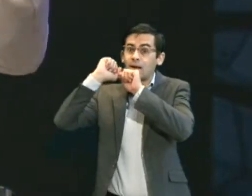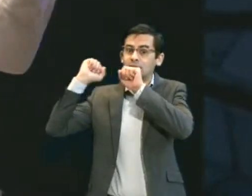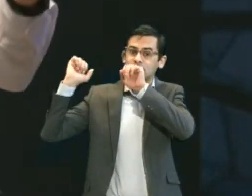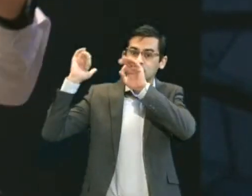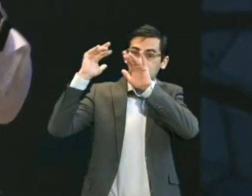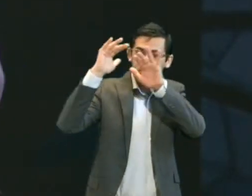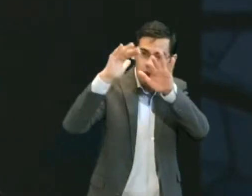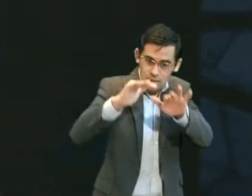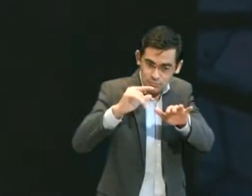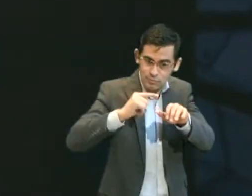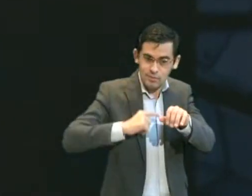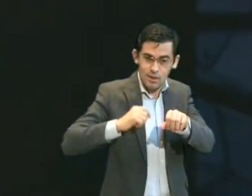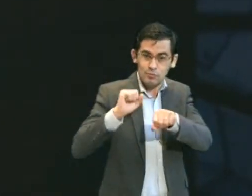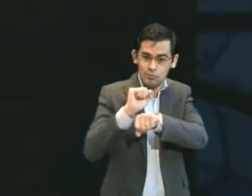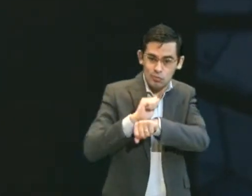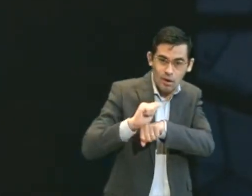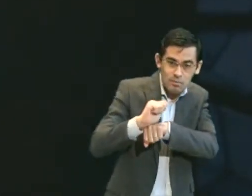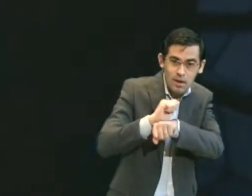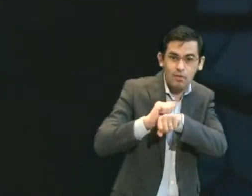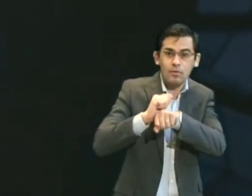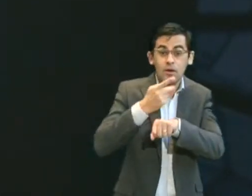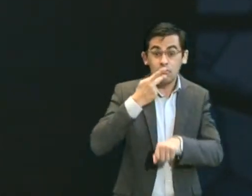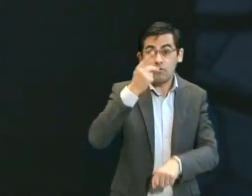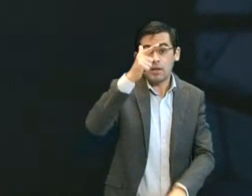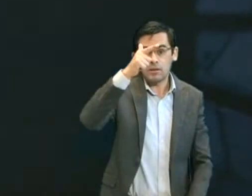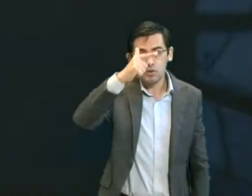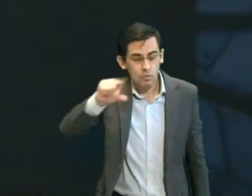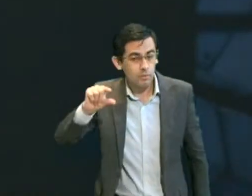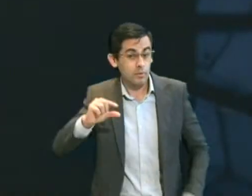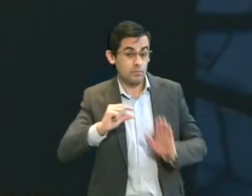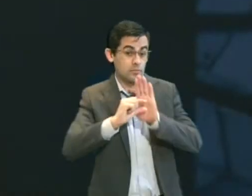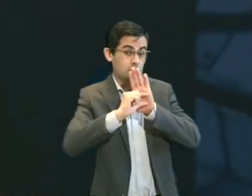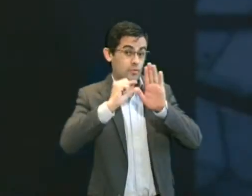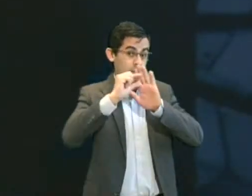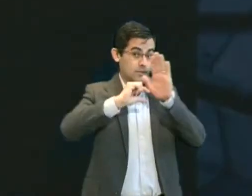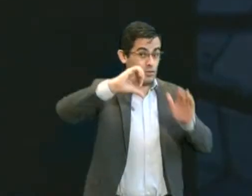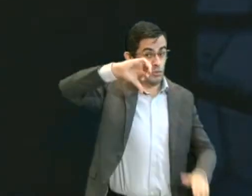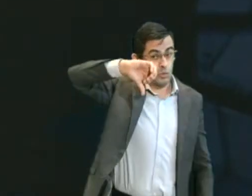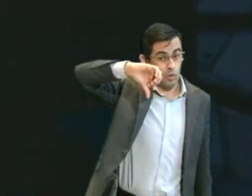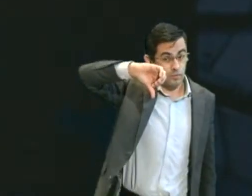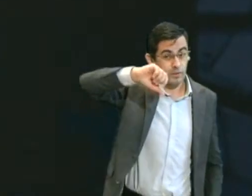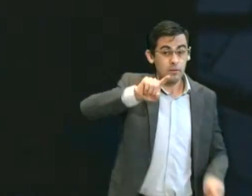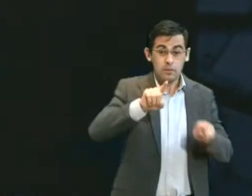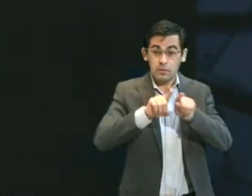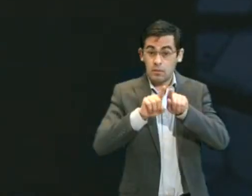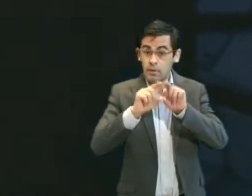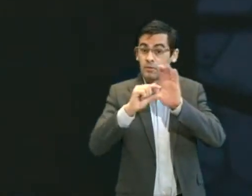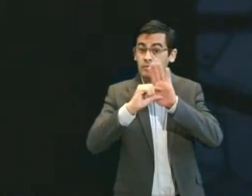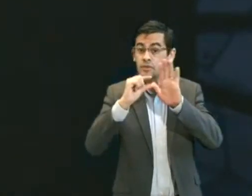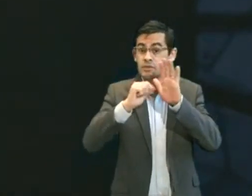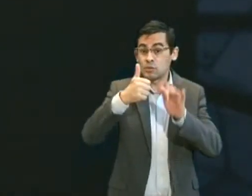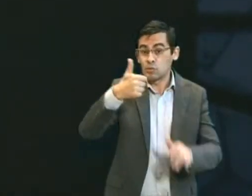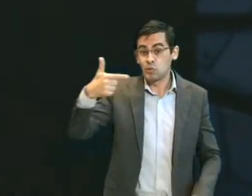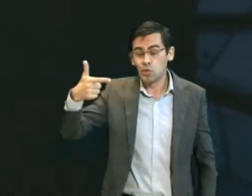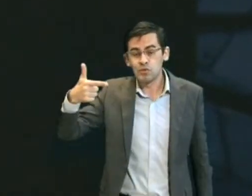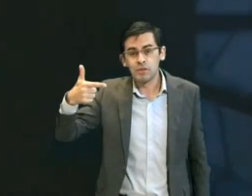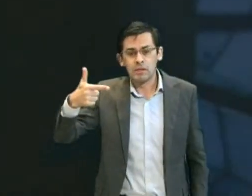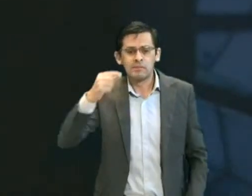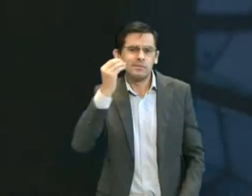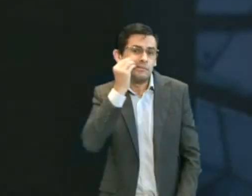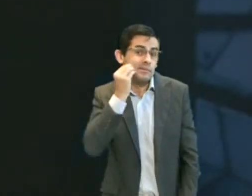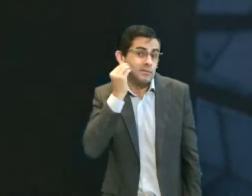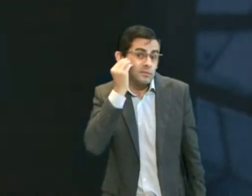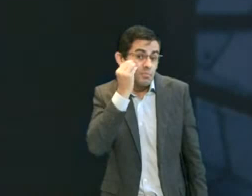sobre Abraão, Deus fala novamente o que está no versículo 9 e o que está no versículo 12, para ele nessa